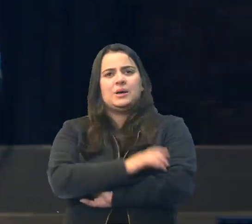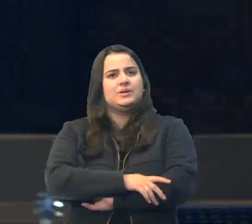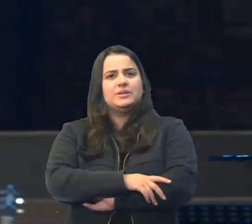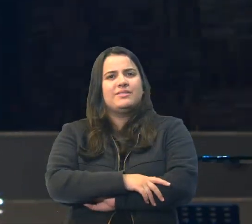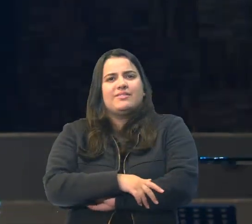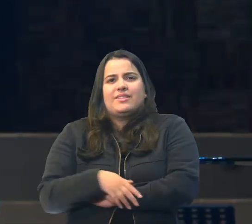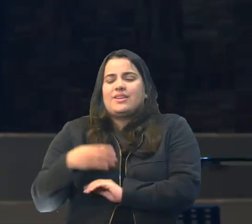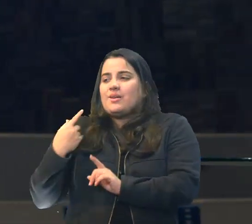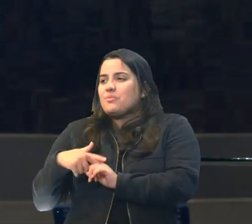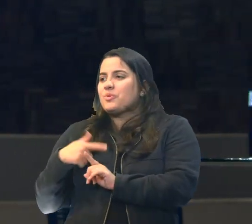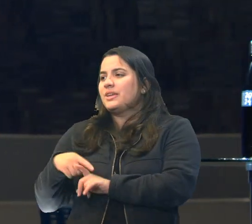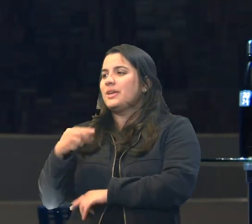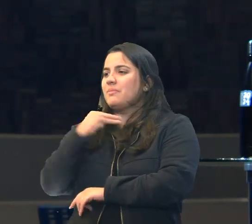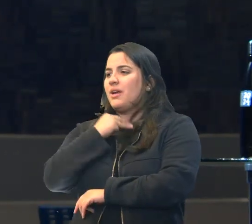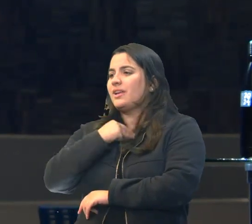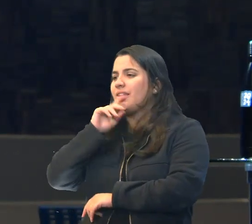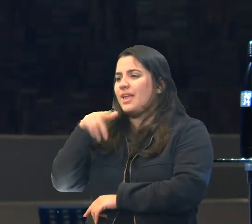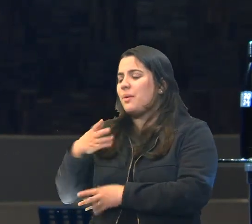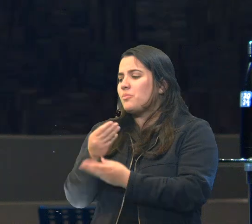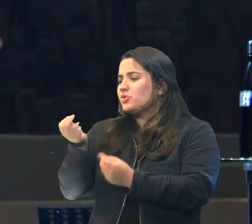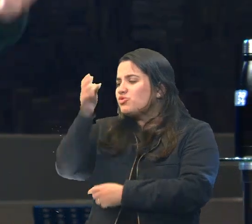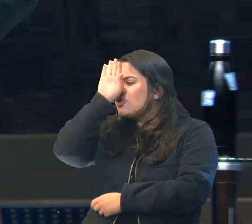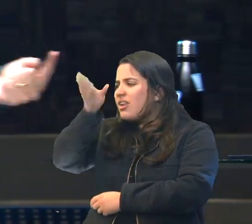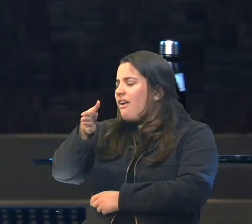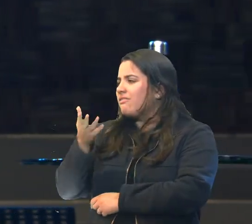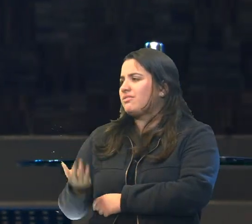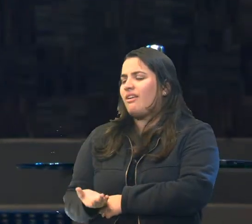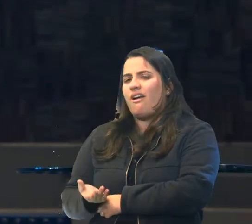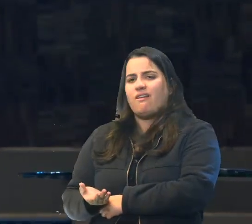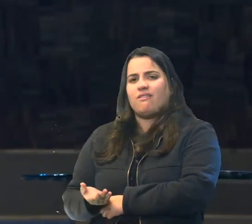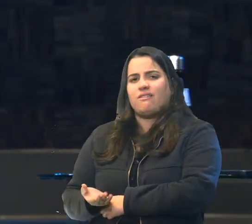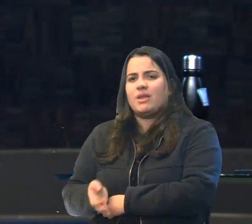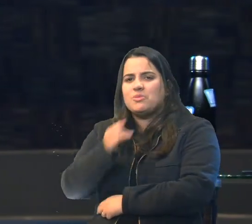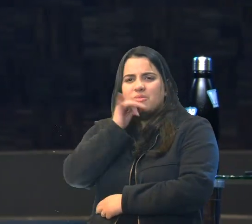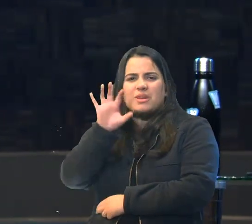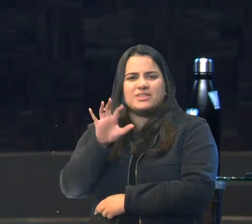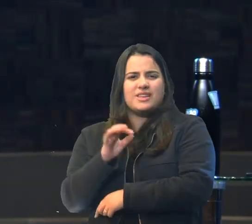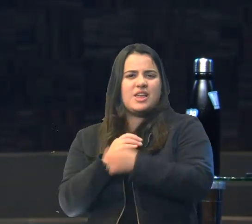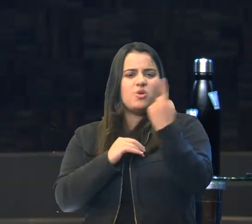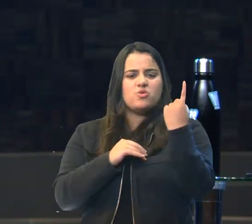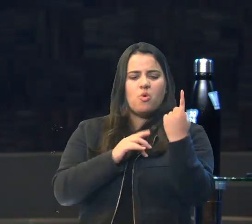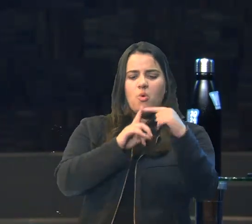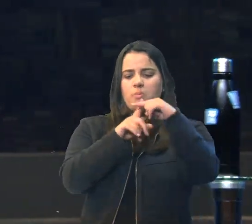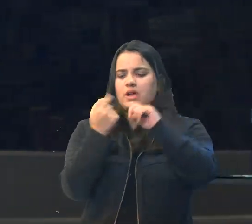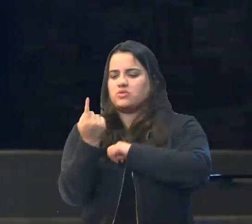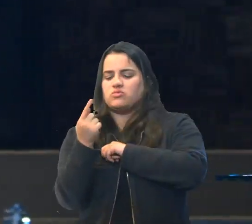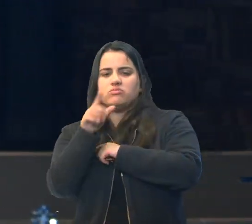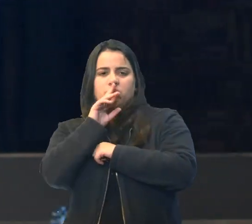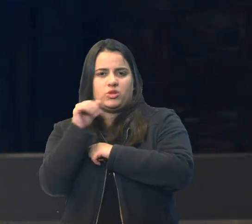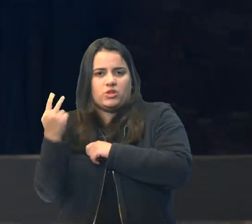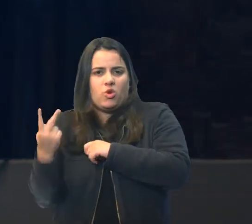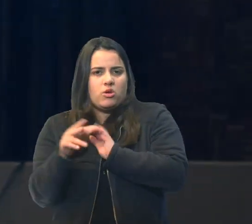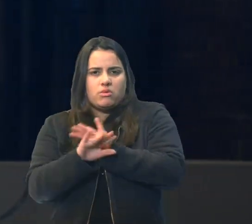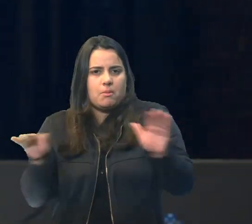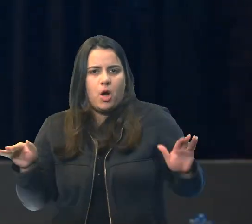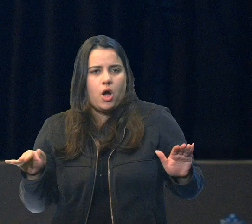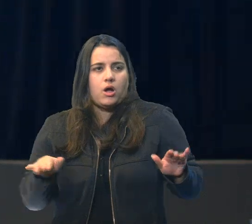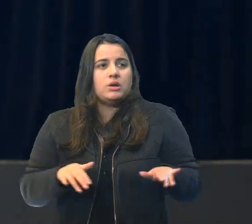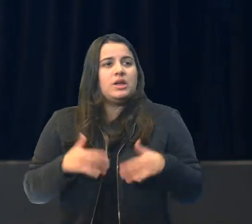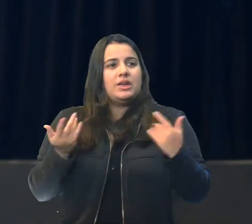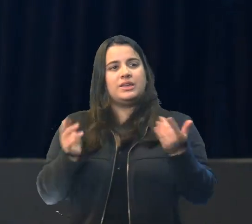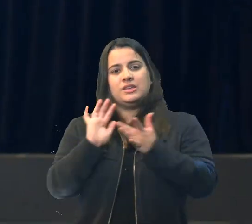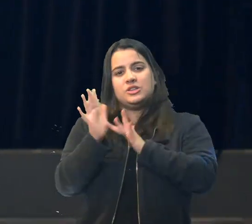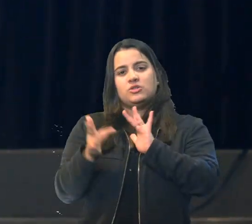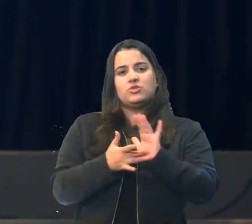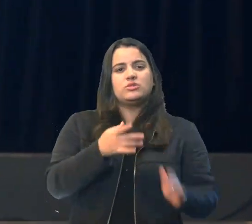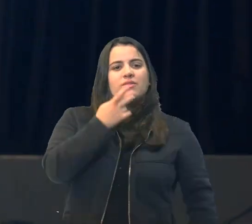era tão prática, tão 1 mais 1 é 2, que quando Jesus falava uma coisa um pouquinho